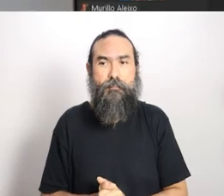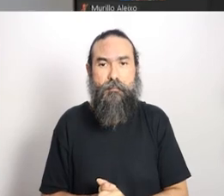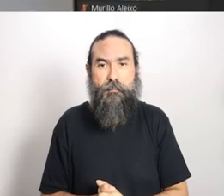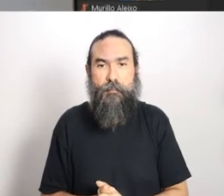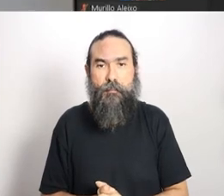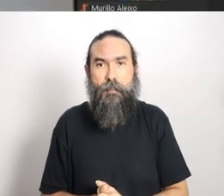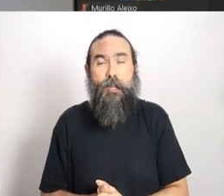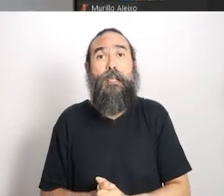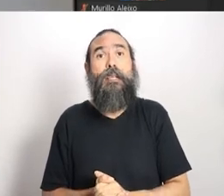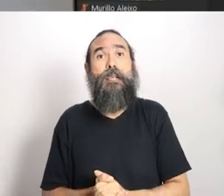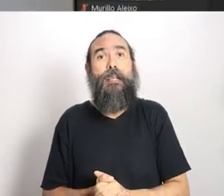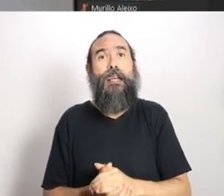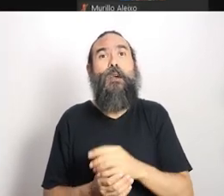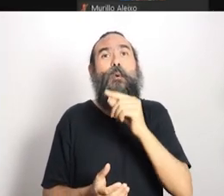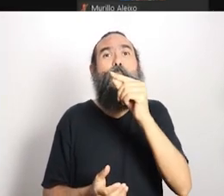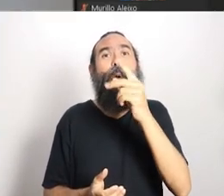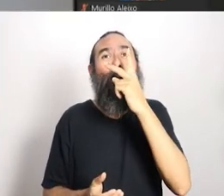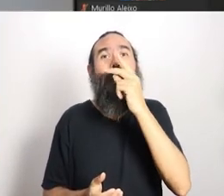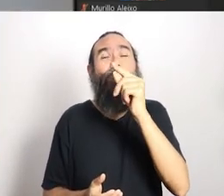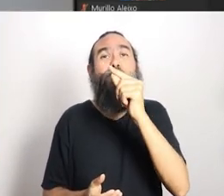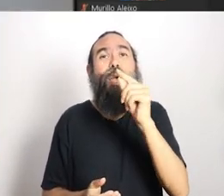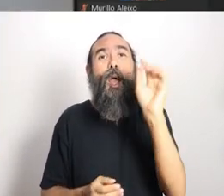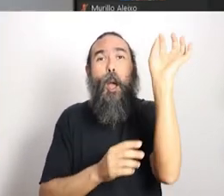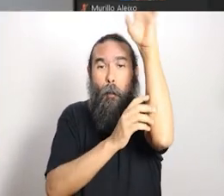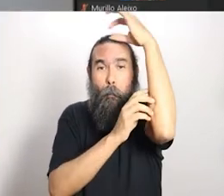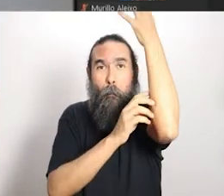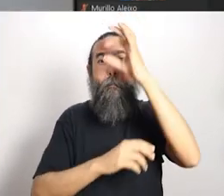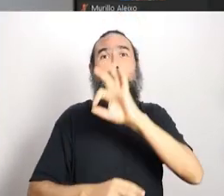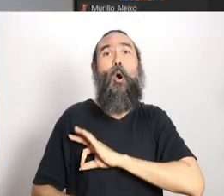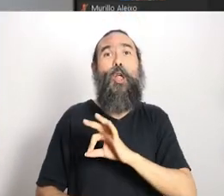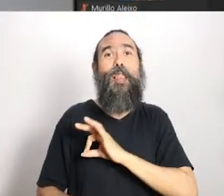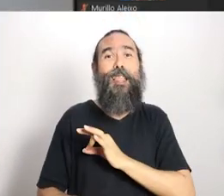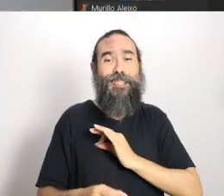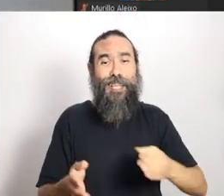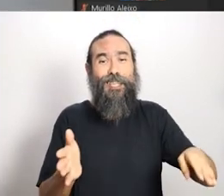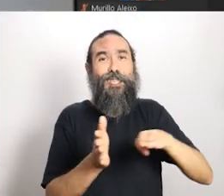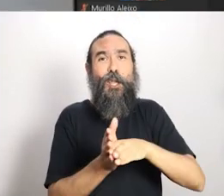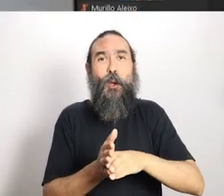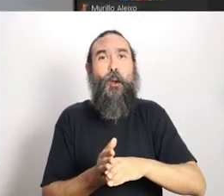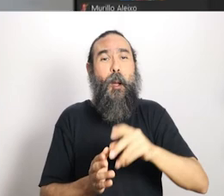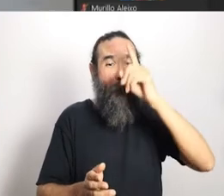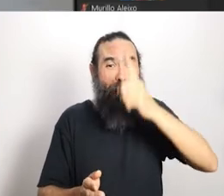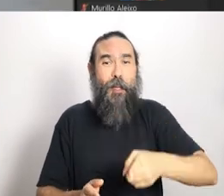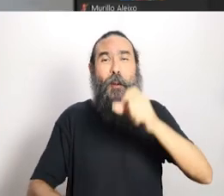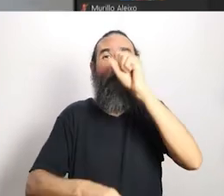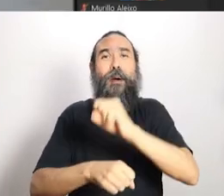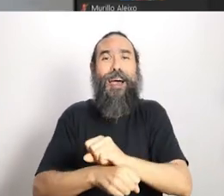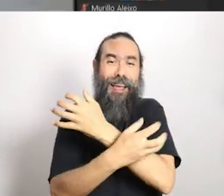essa notícia. A polícia, o poeta. Aí vai delegar.